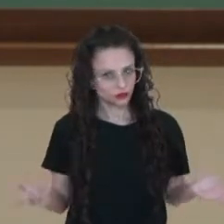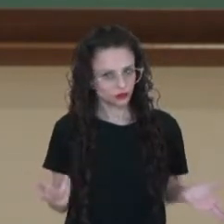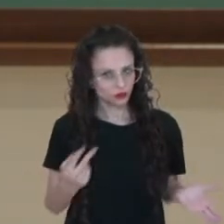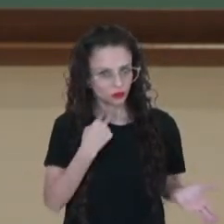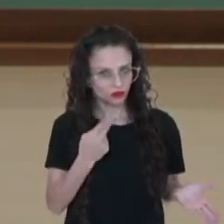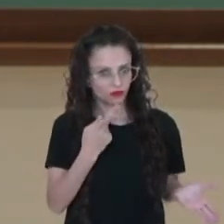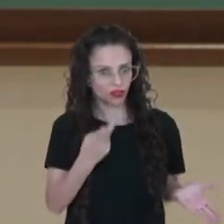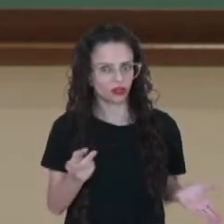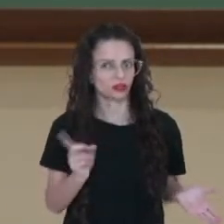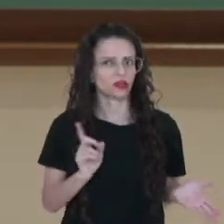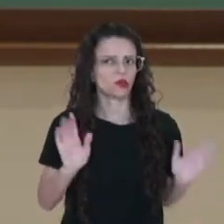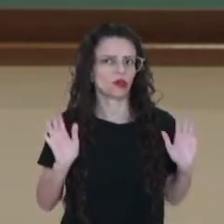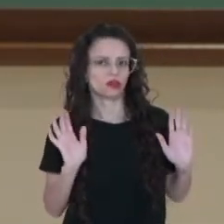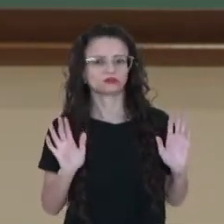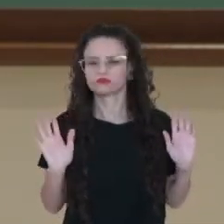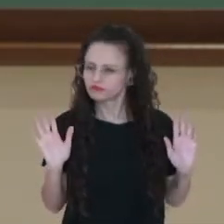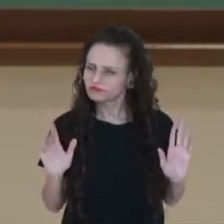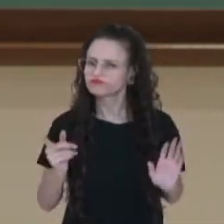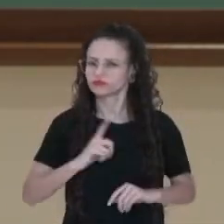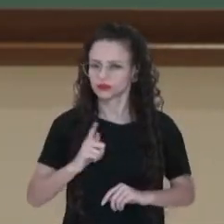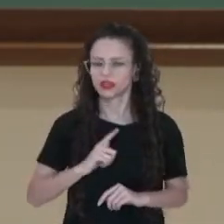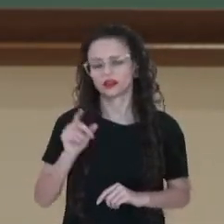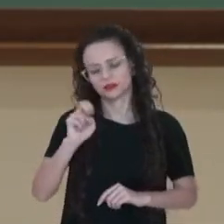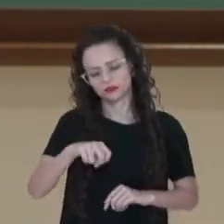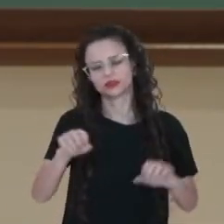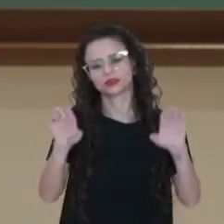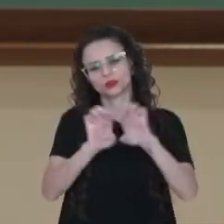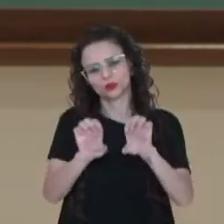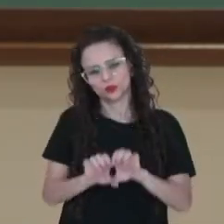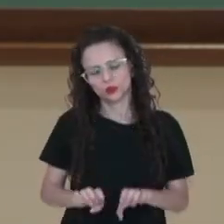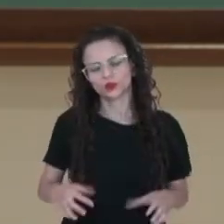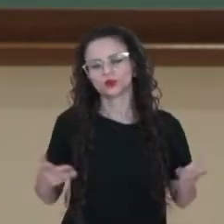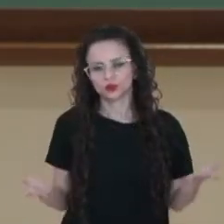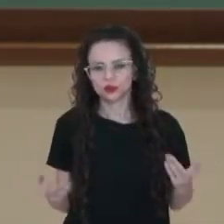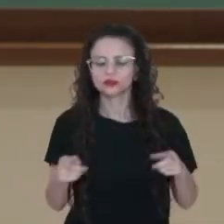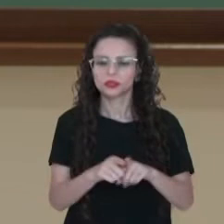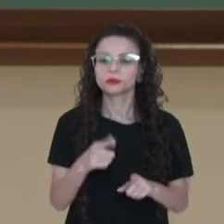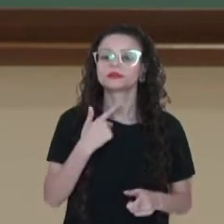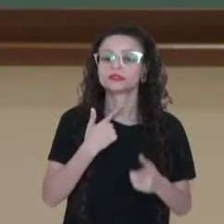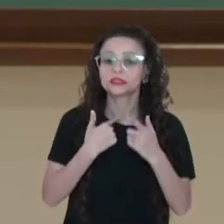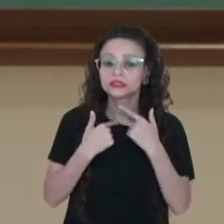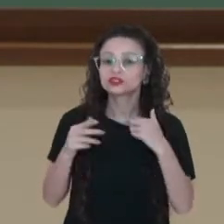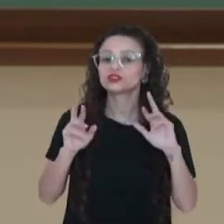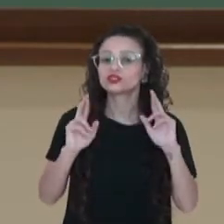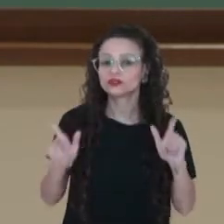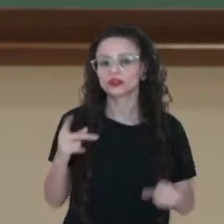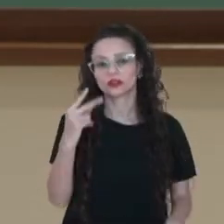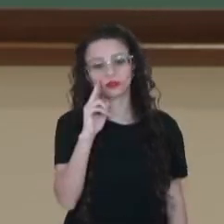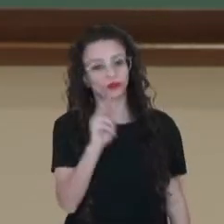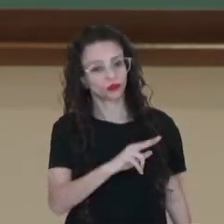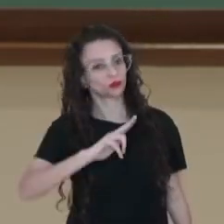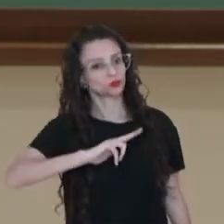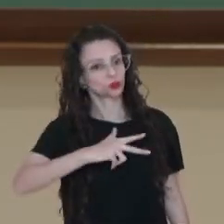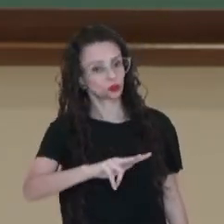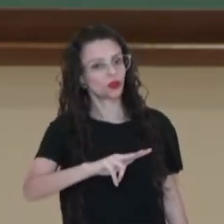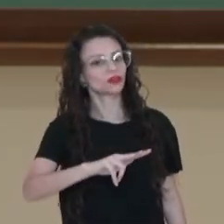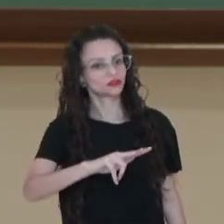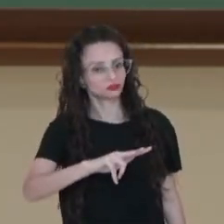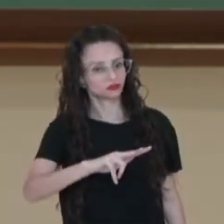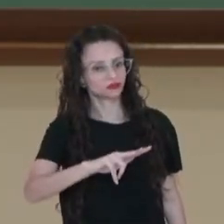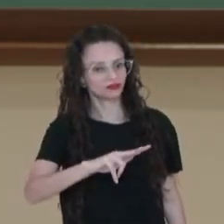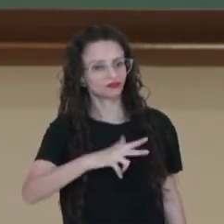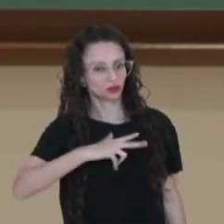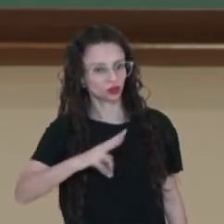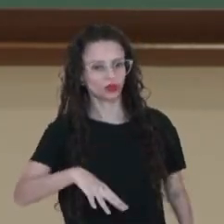negar que houve aí uma estrutura e um desejo diferente do que a gente viu nos portugueses a partir do momento